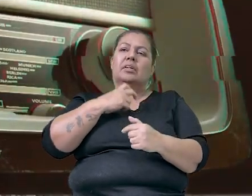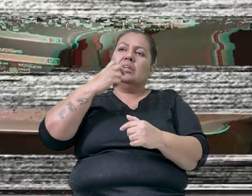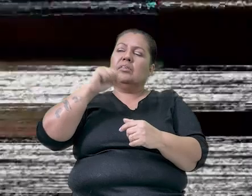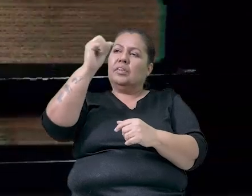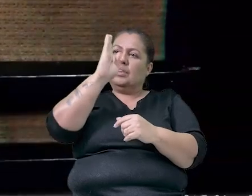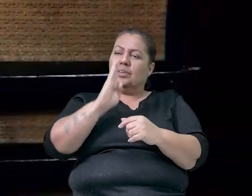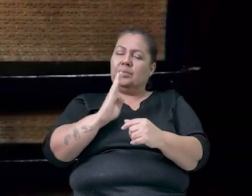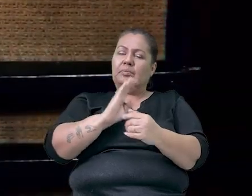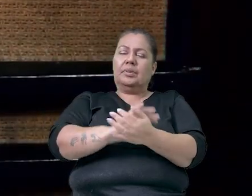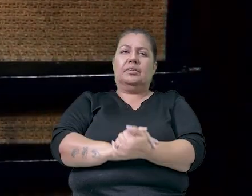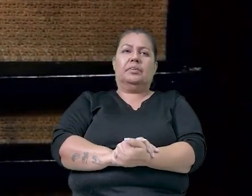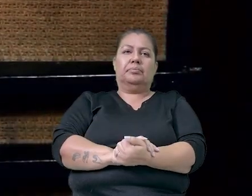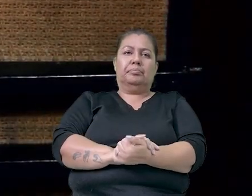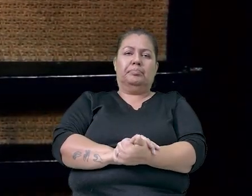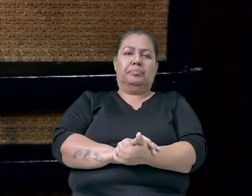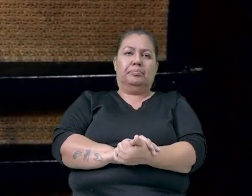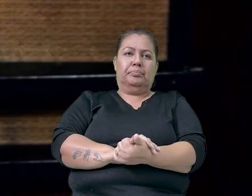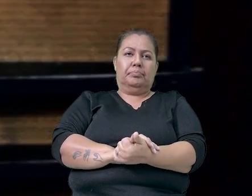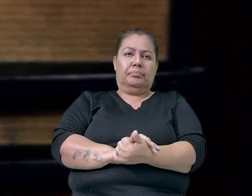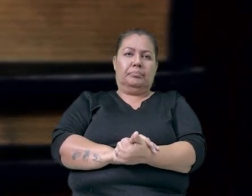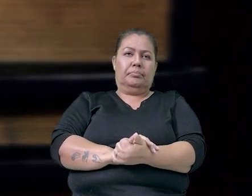Brasil.